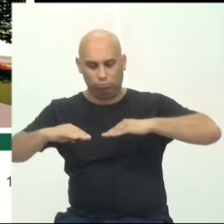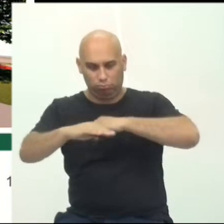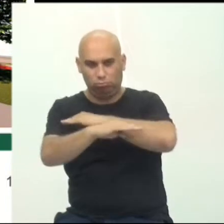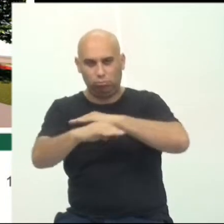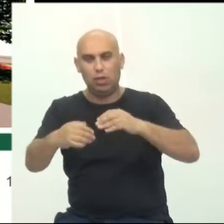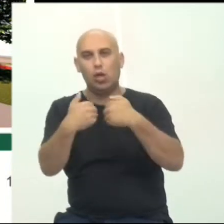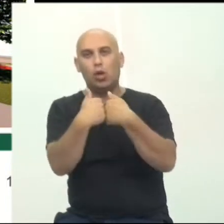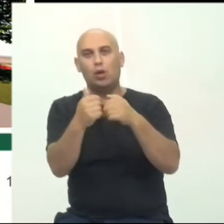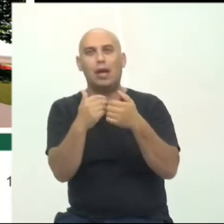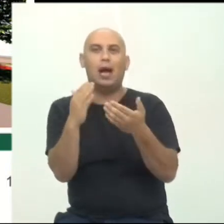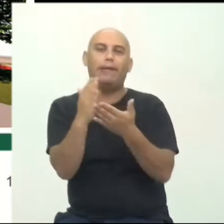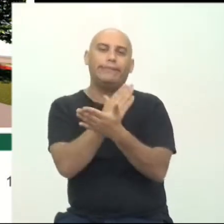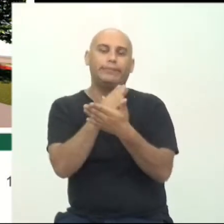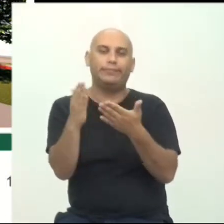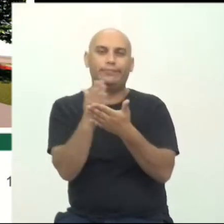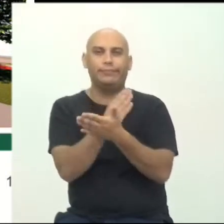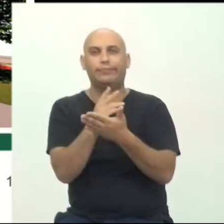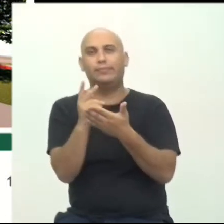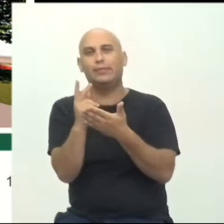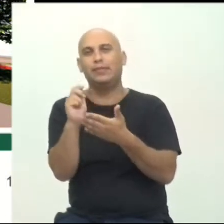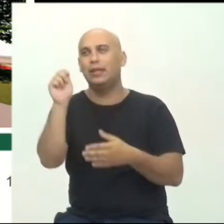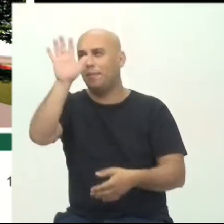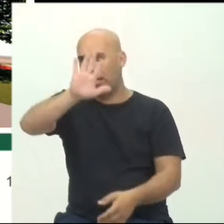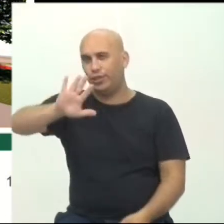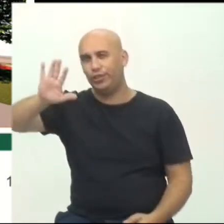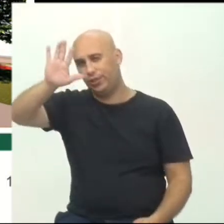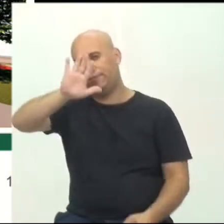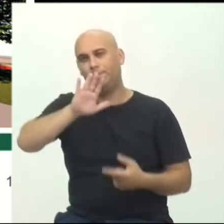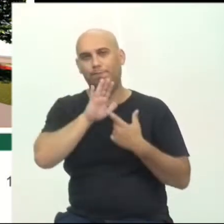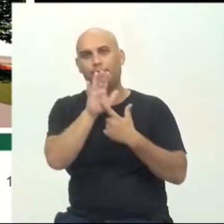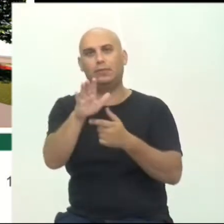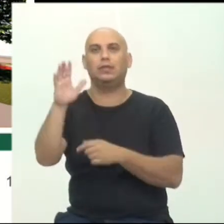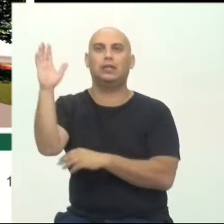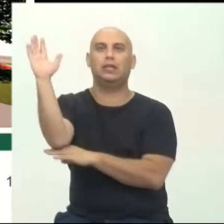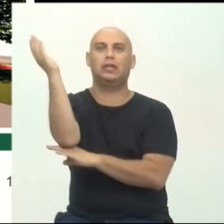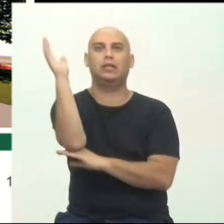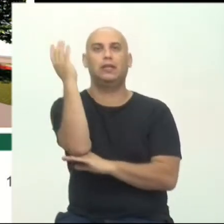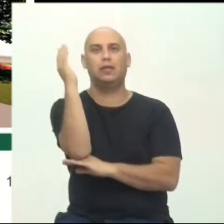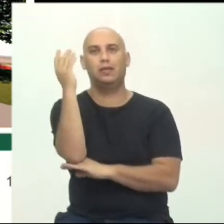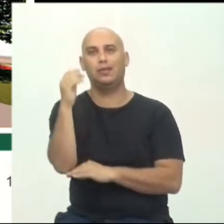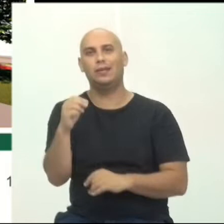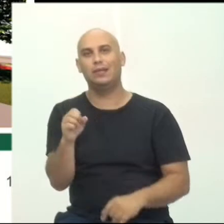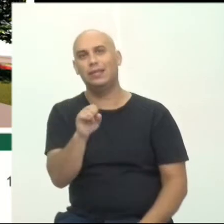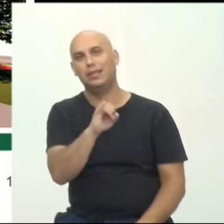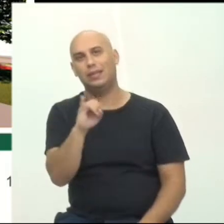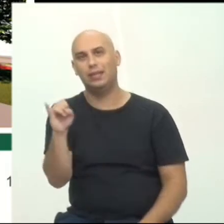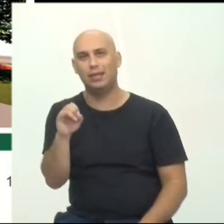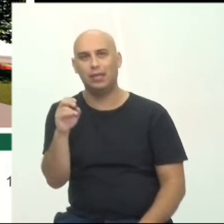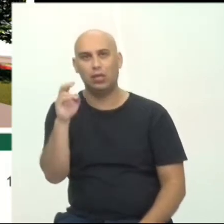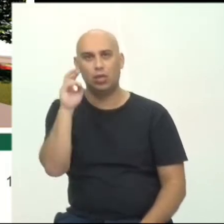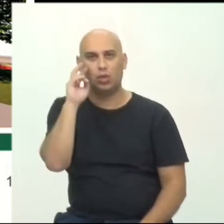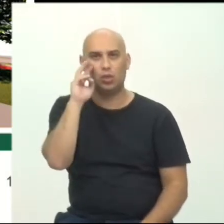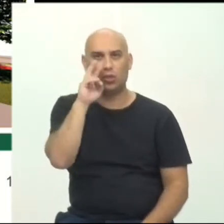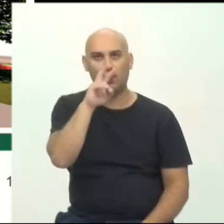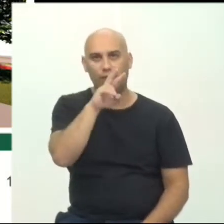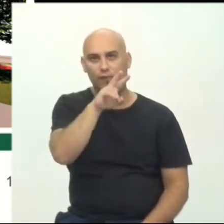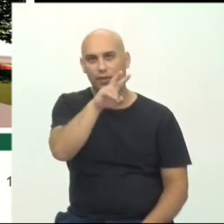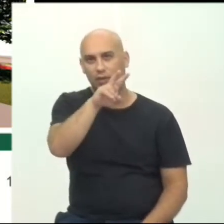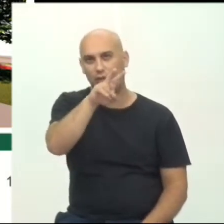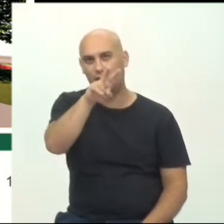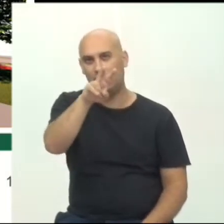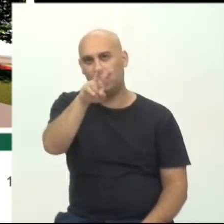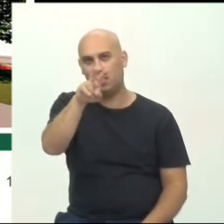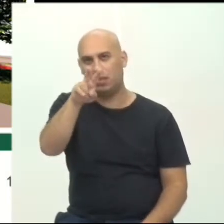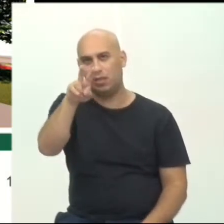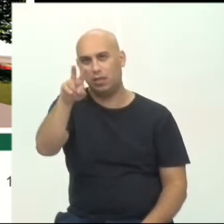Algumas imagens representando a praça. Essa vista é como se eu estivesse do supermercado olhando lá para a